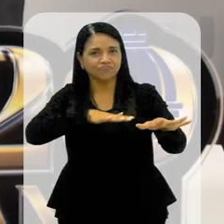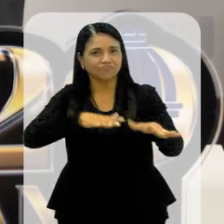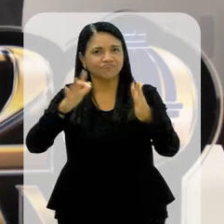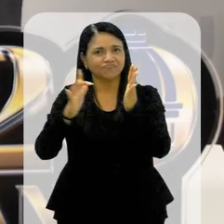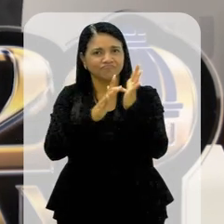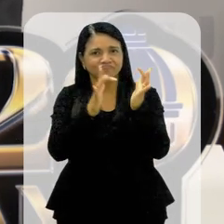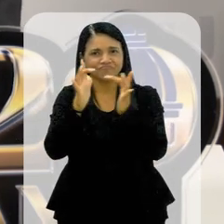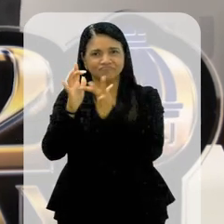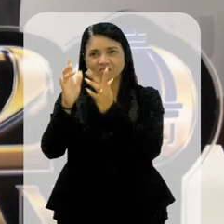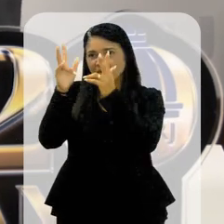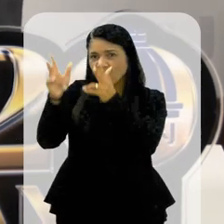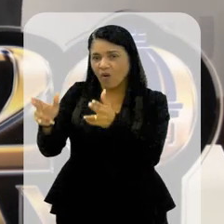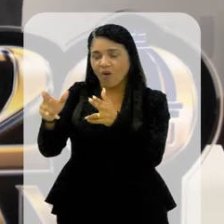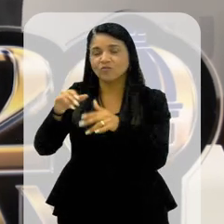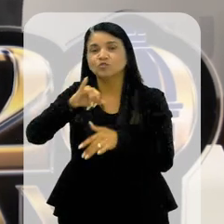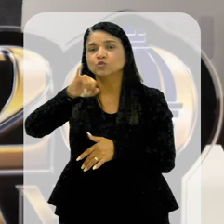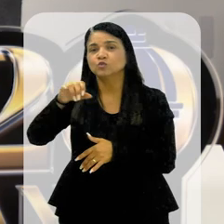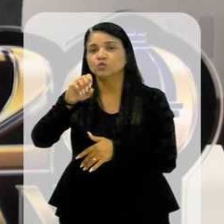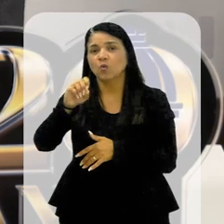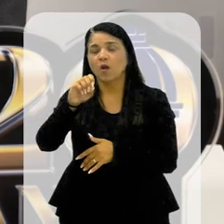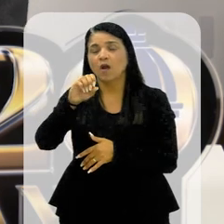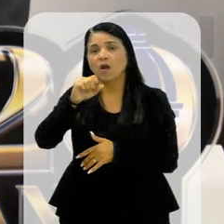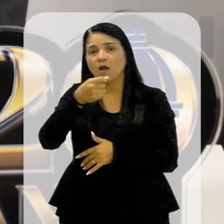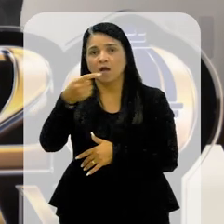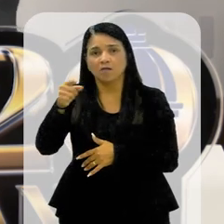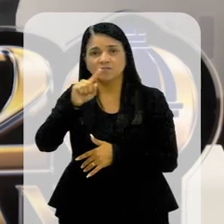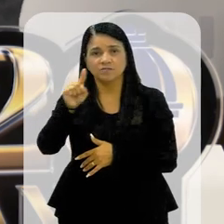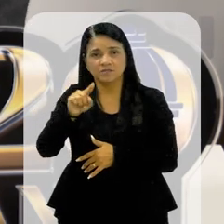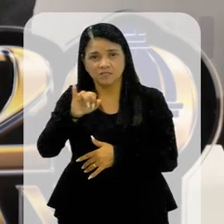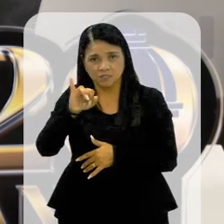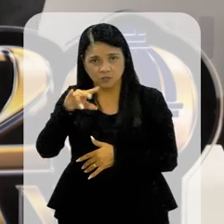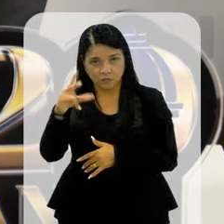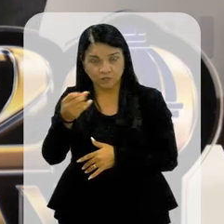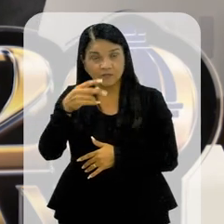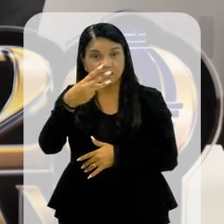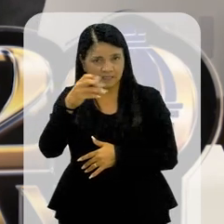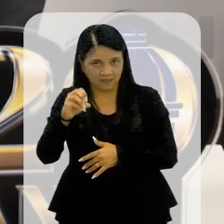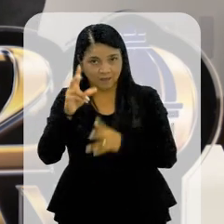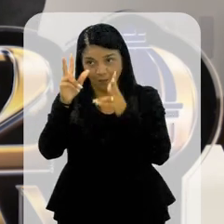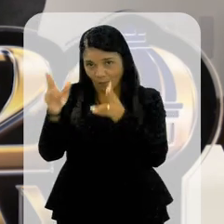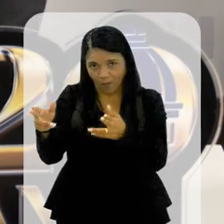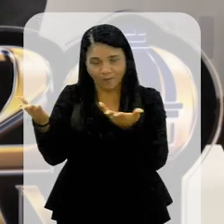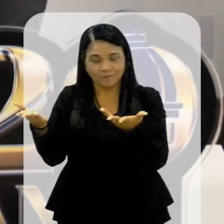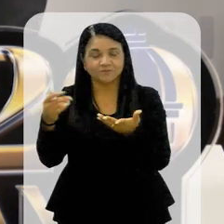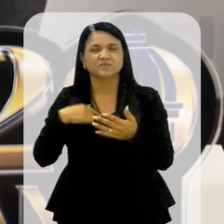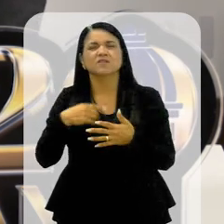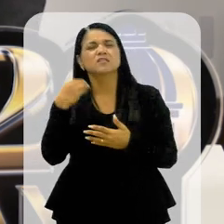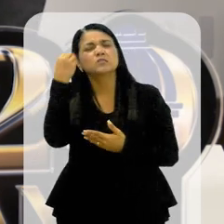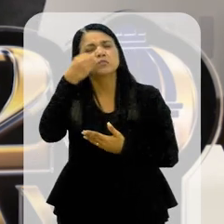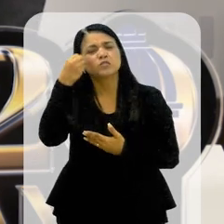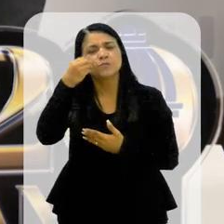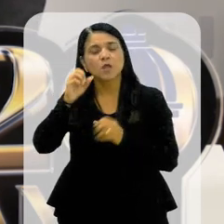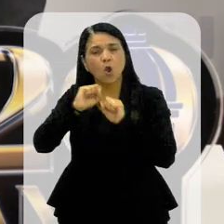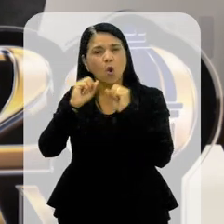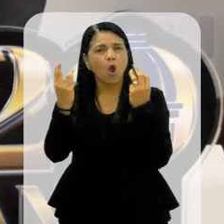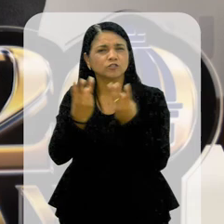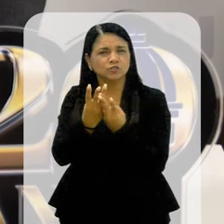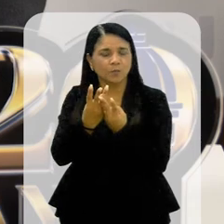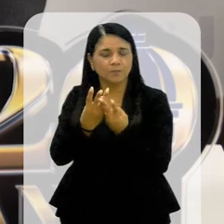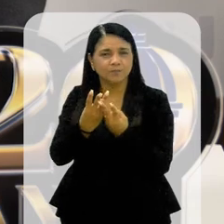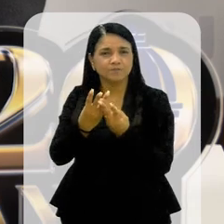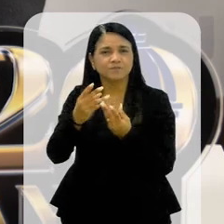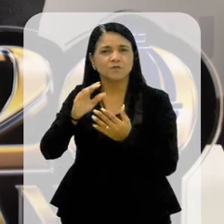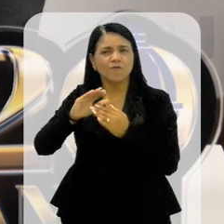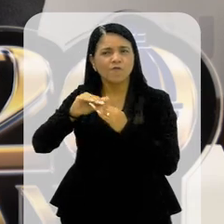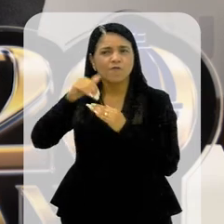proibido, como foi com o Joãozinho 30. Verdade. Né? Ô, Leandro, verdade. Fala um pouco da tua experiência com o workshop fora do Brasil. Você